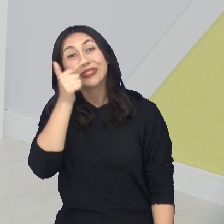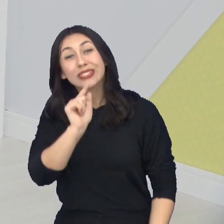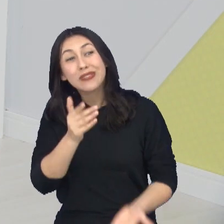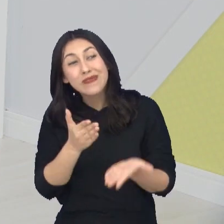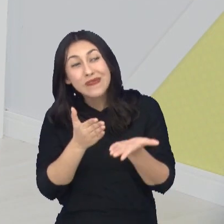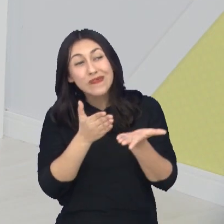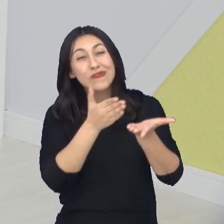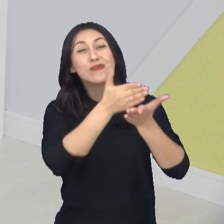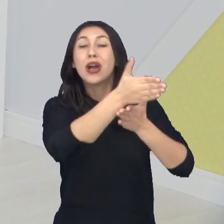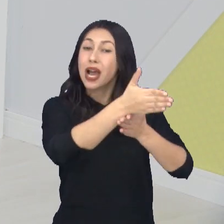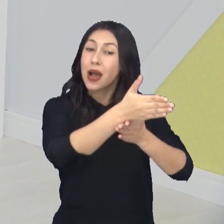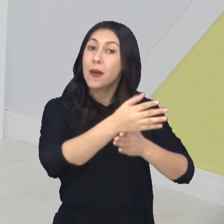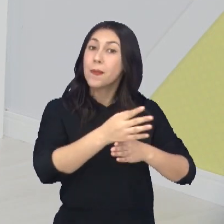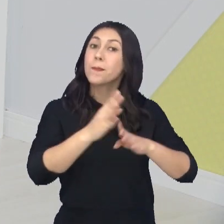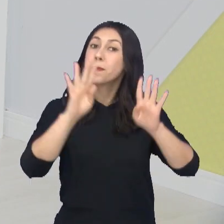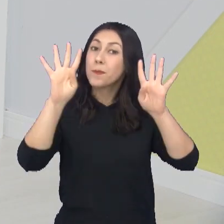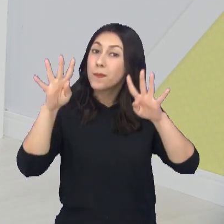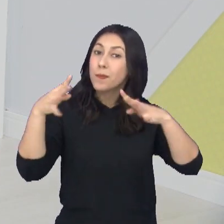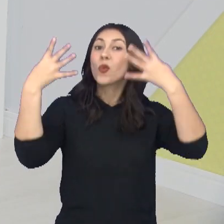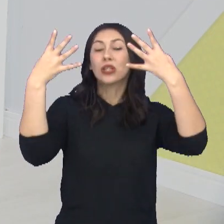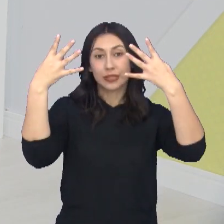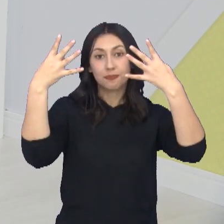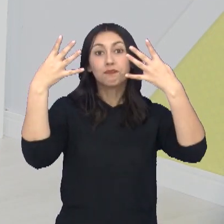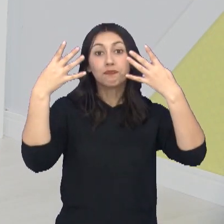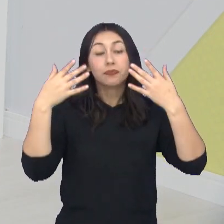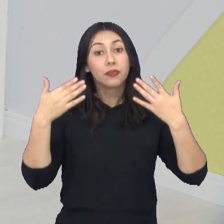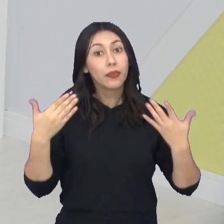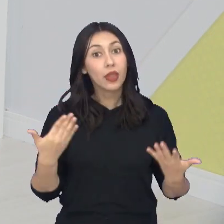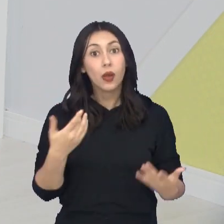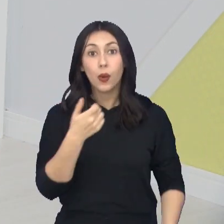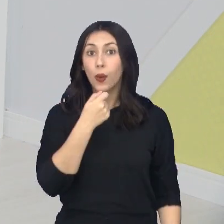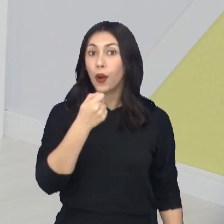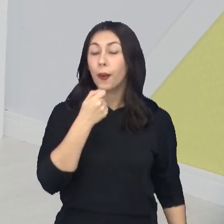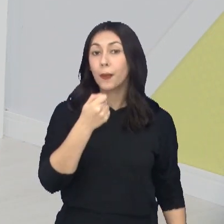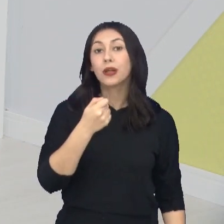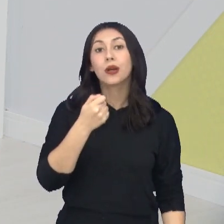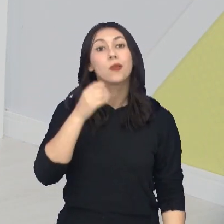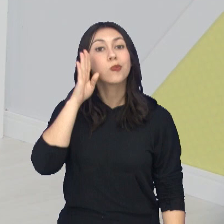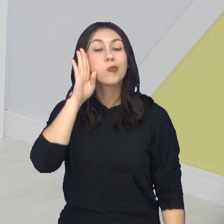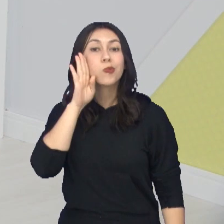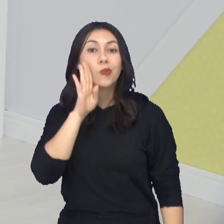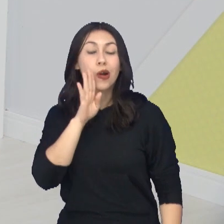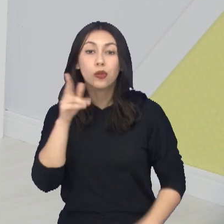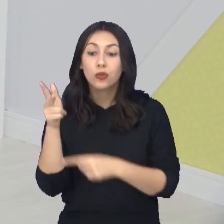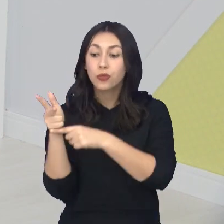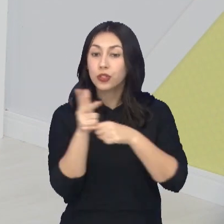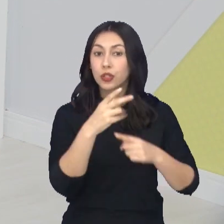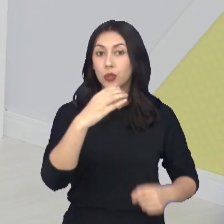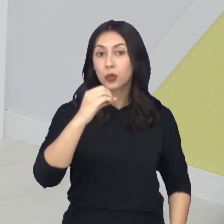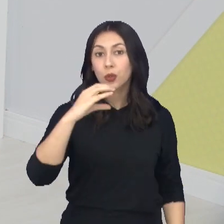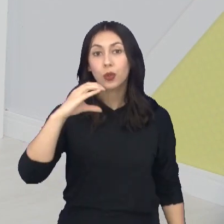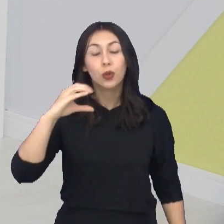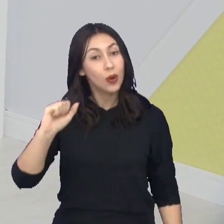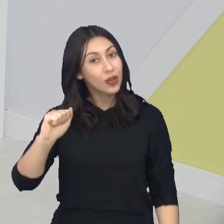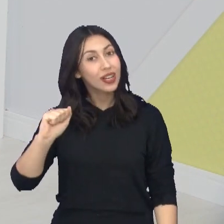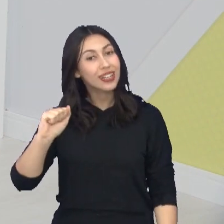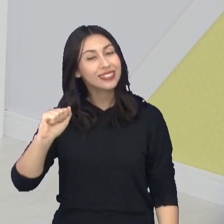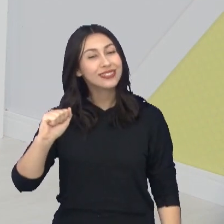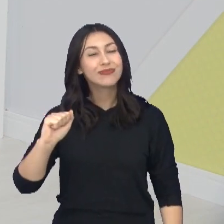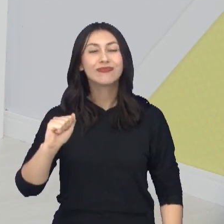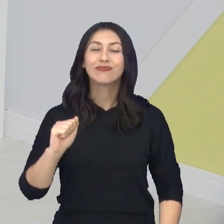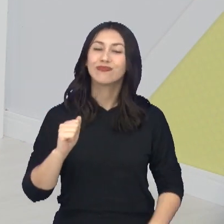duas vagas para as quartas de final da Bezinha. O nosso repórter, o Paulo Ricardo, e o cinegrafista Luciano Coca, o nosso